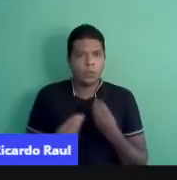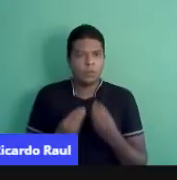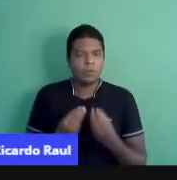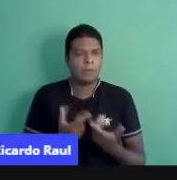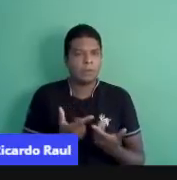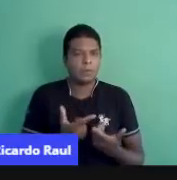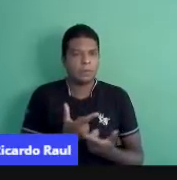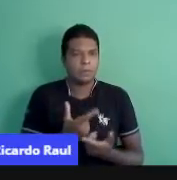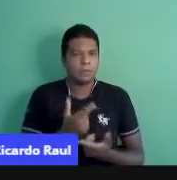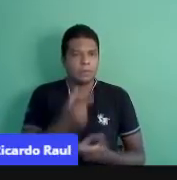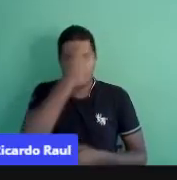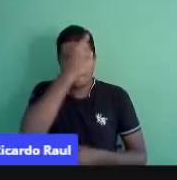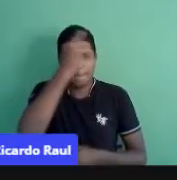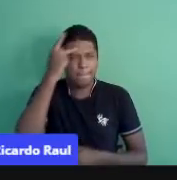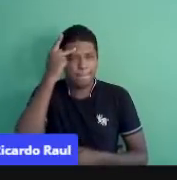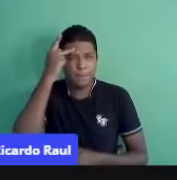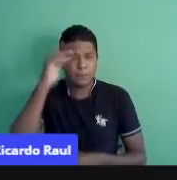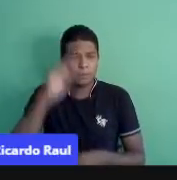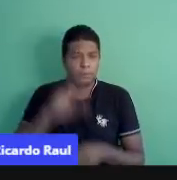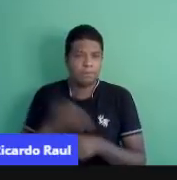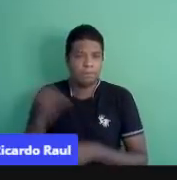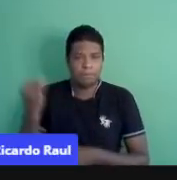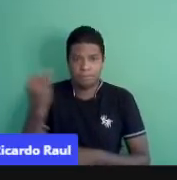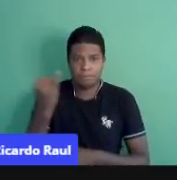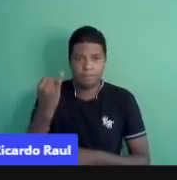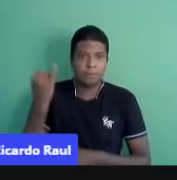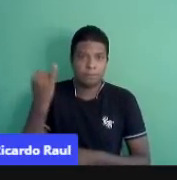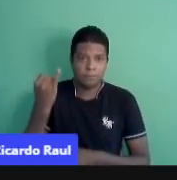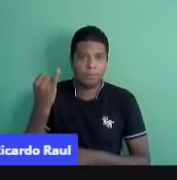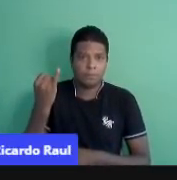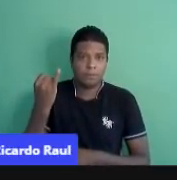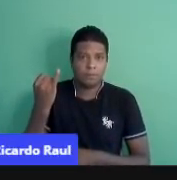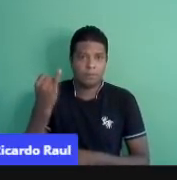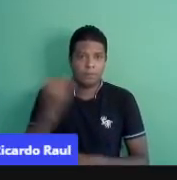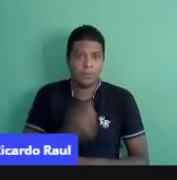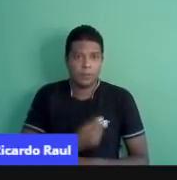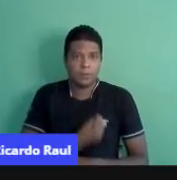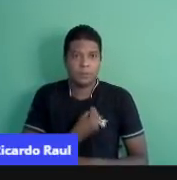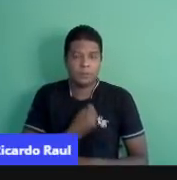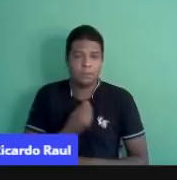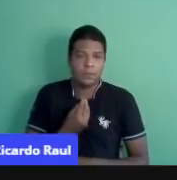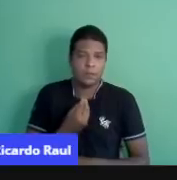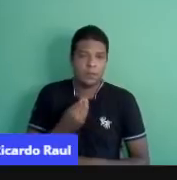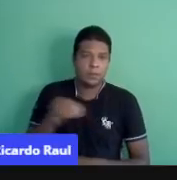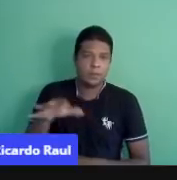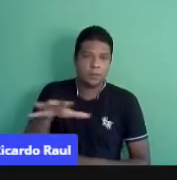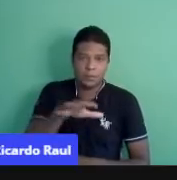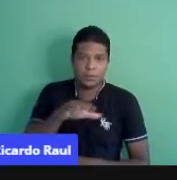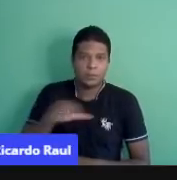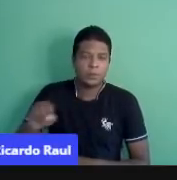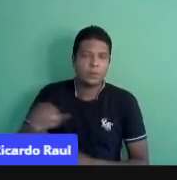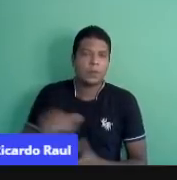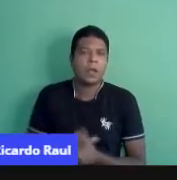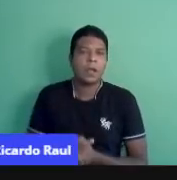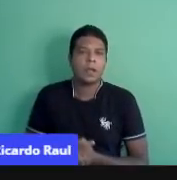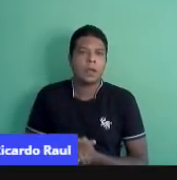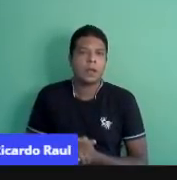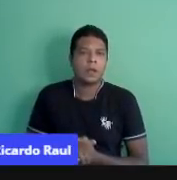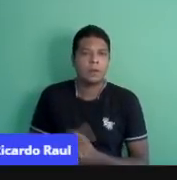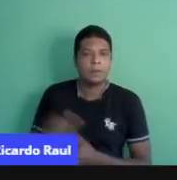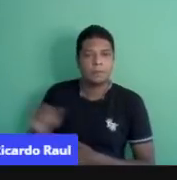fundamental para a convivência social. É aquele campo que a gente precisa desenvolver